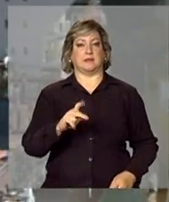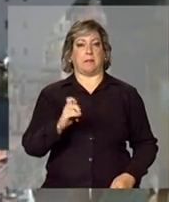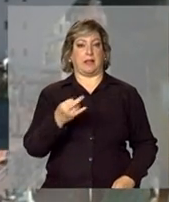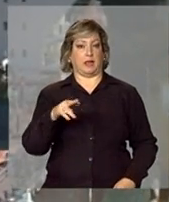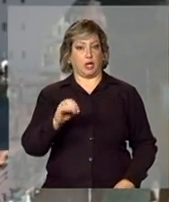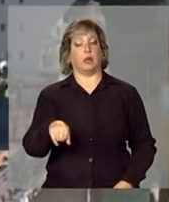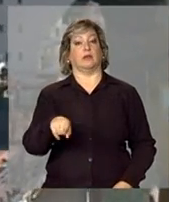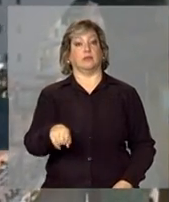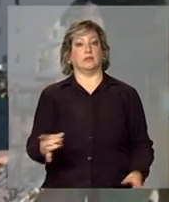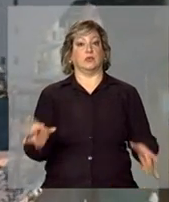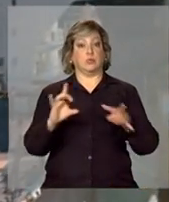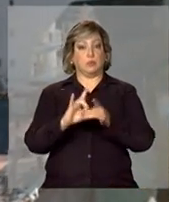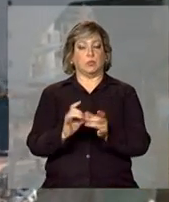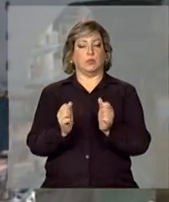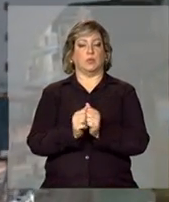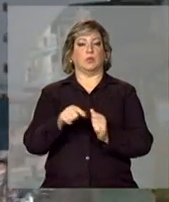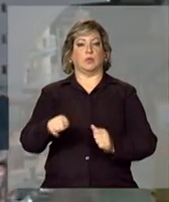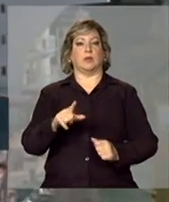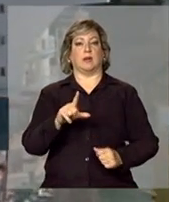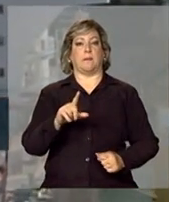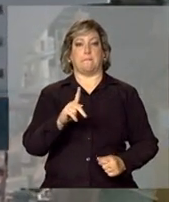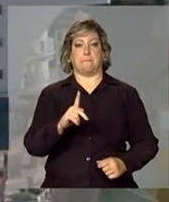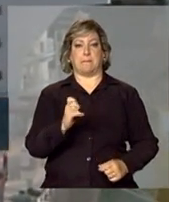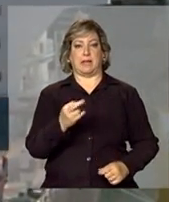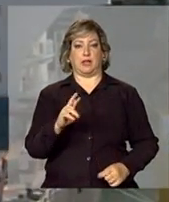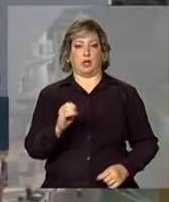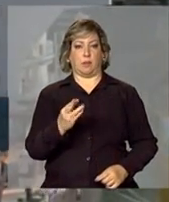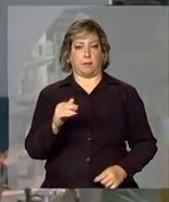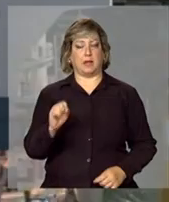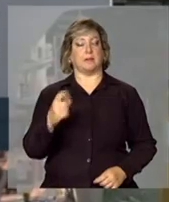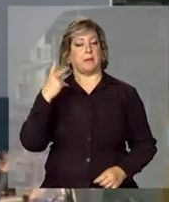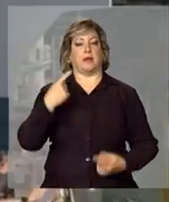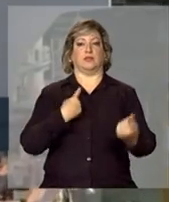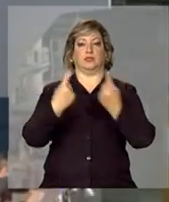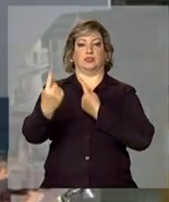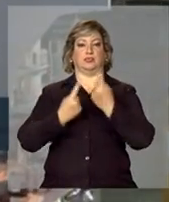braço Logístico da Petrobras para a área de transporte